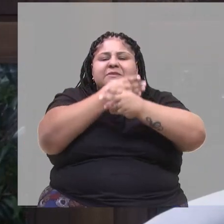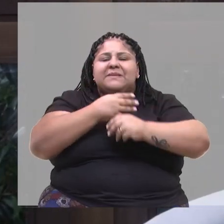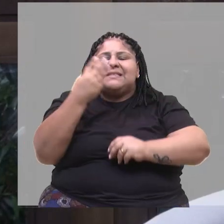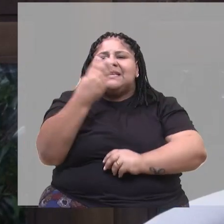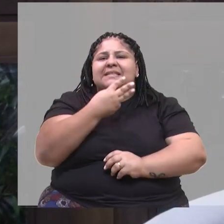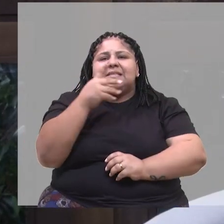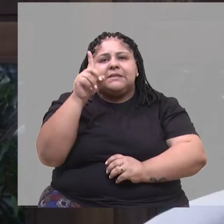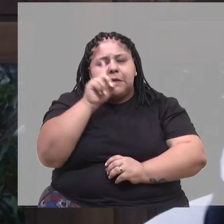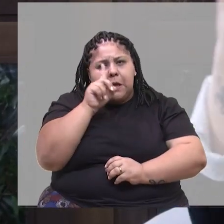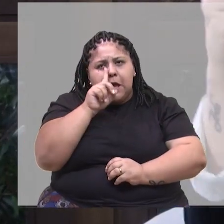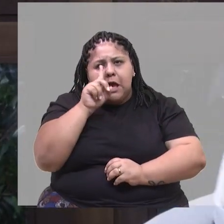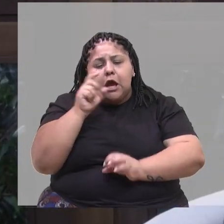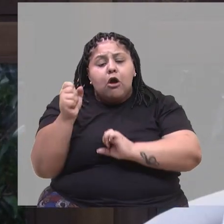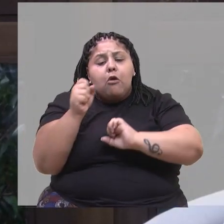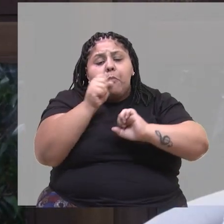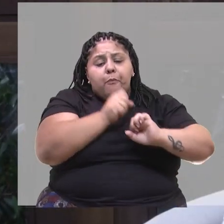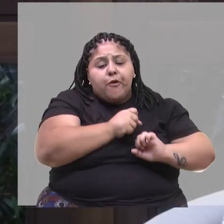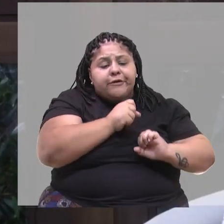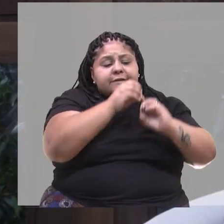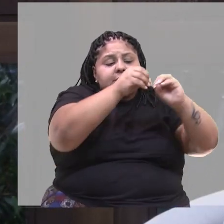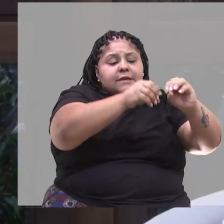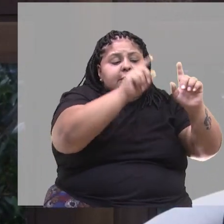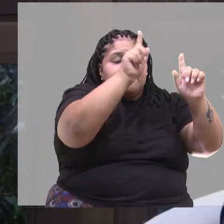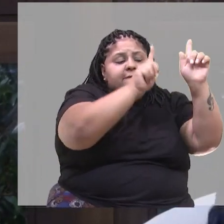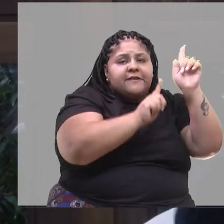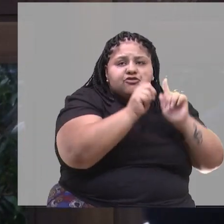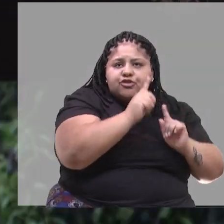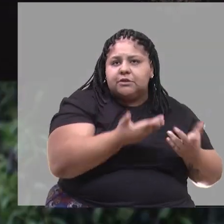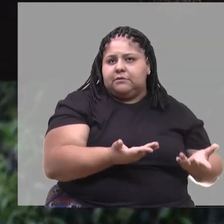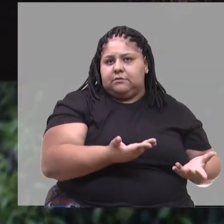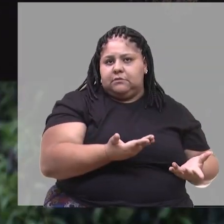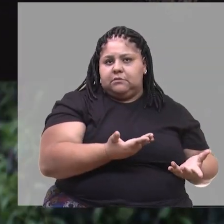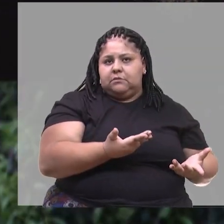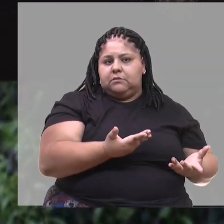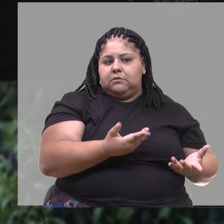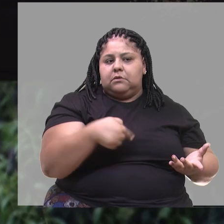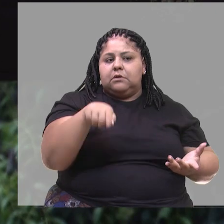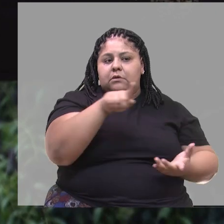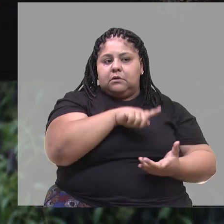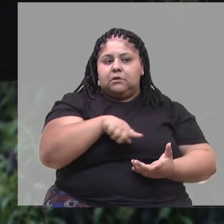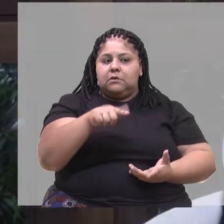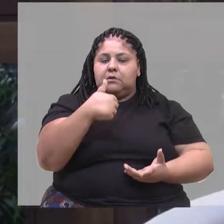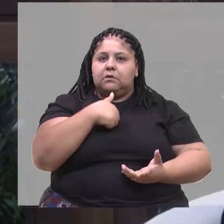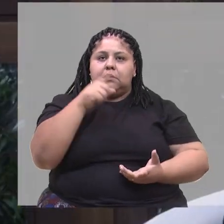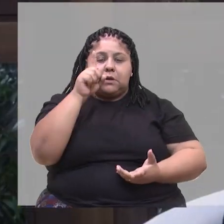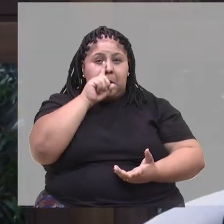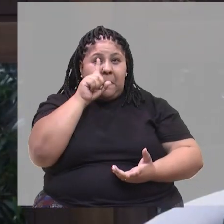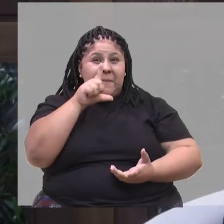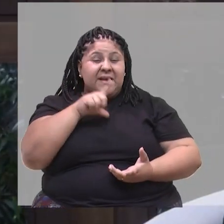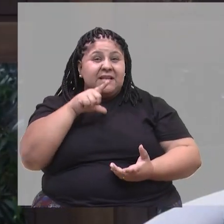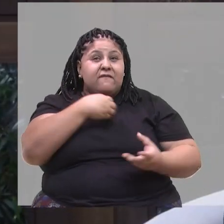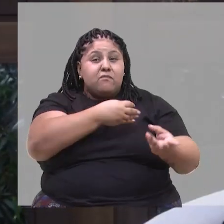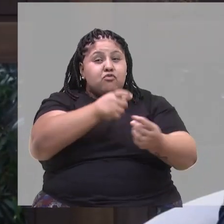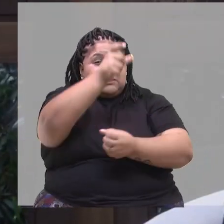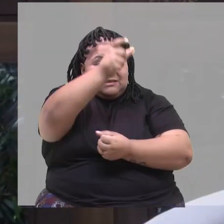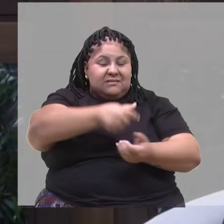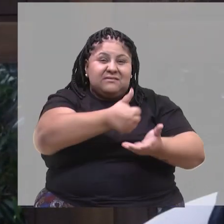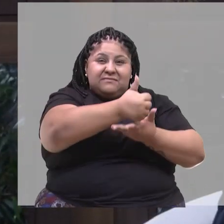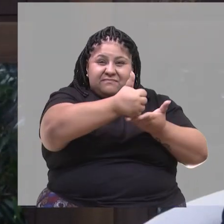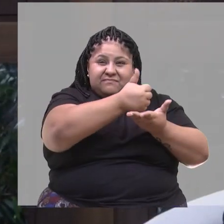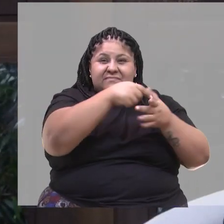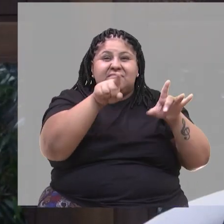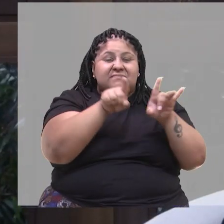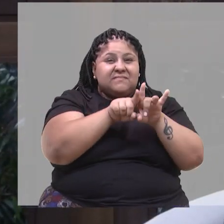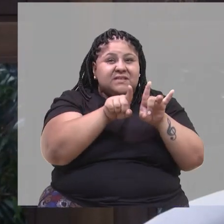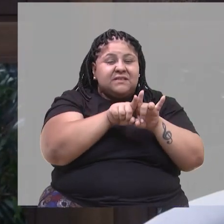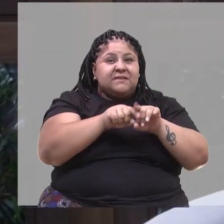mãe, que aquela criança possa ir na festinha, né? Como a minha mãe, eu acho que teve muita rede de apoio. Também tem uma questão